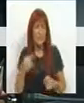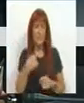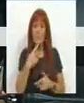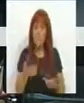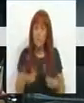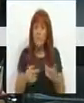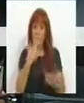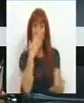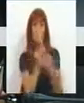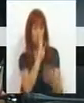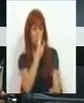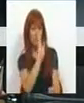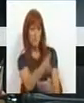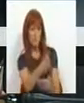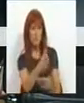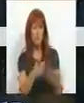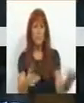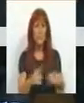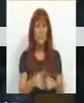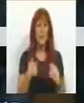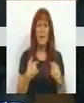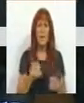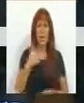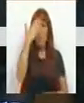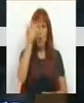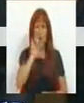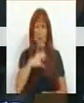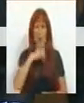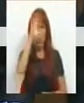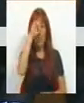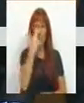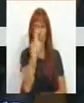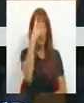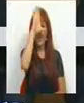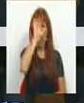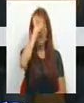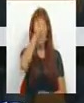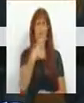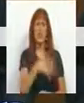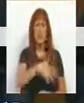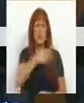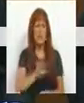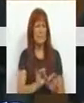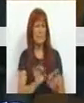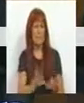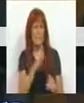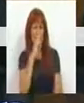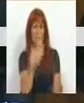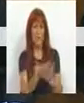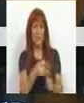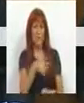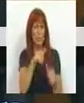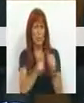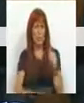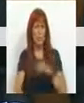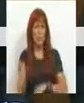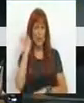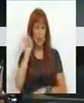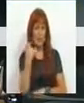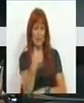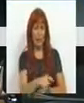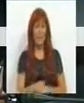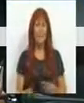Digo-lhe frontalmente, não tenho memória de um governante dar uma explicação destas perante uma declaração destas com